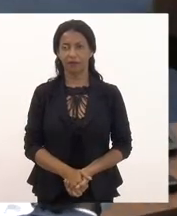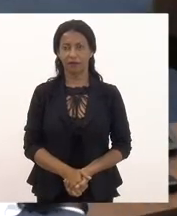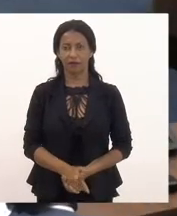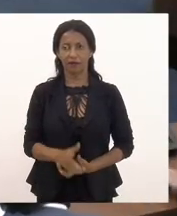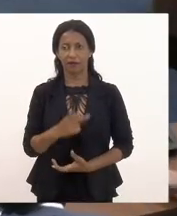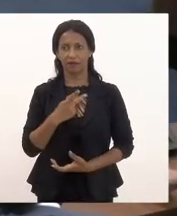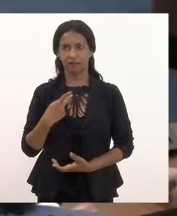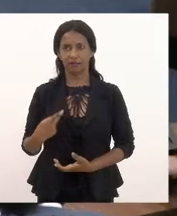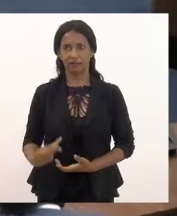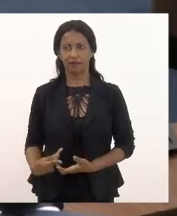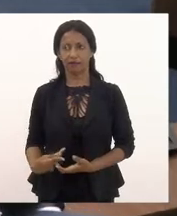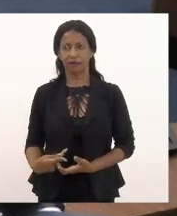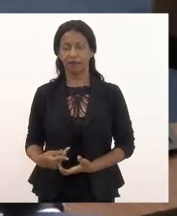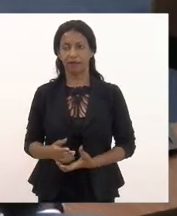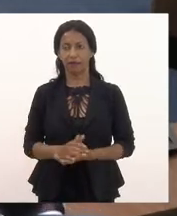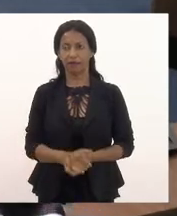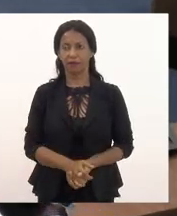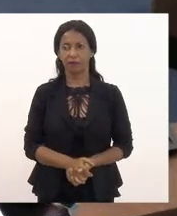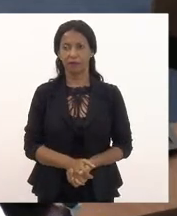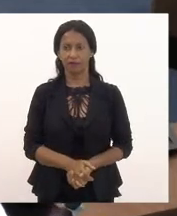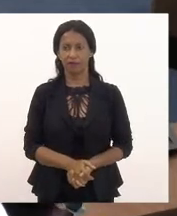Presidente, questão de ordem.